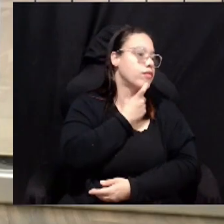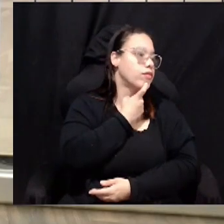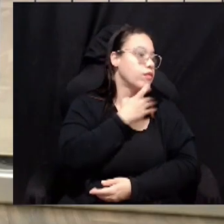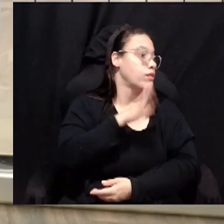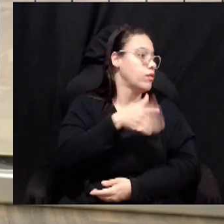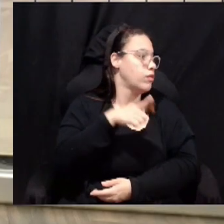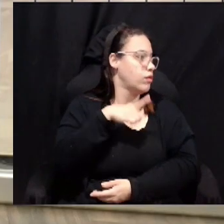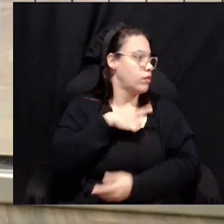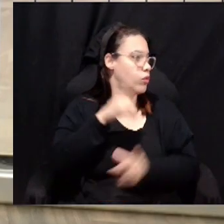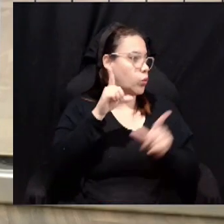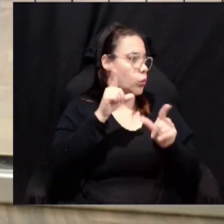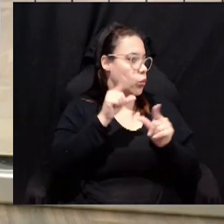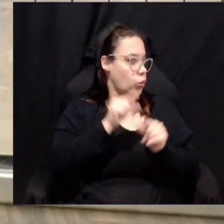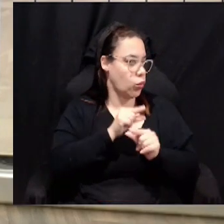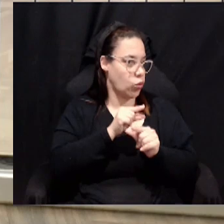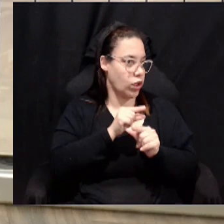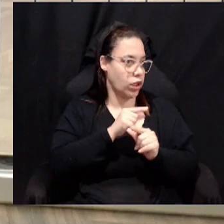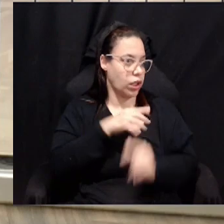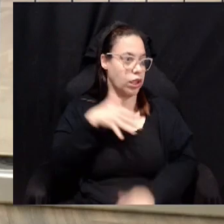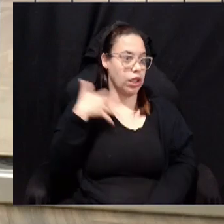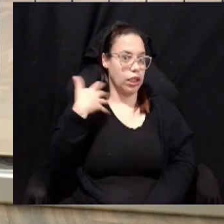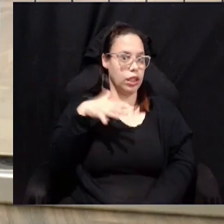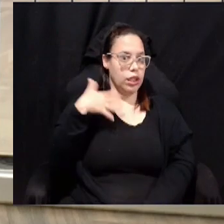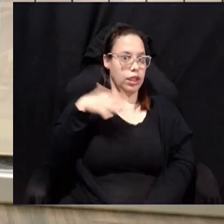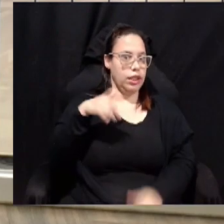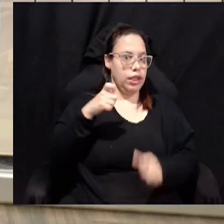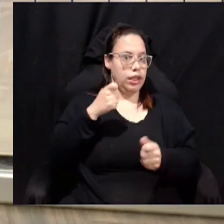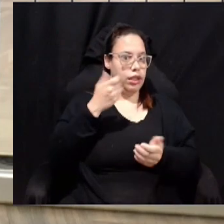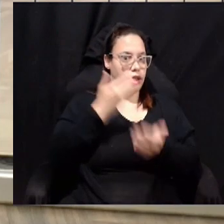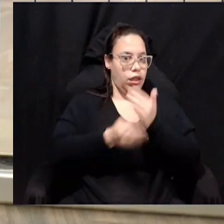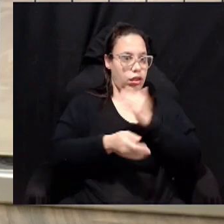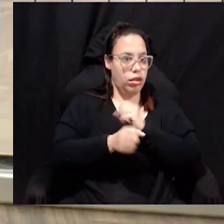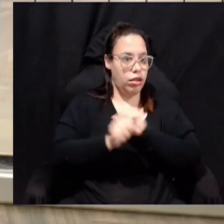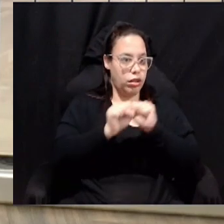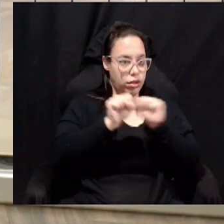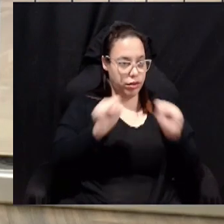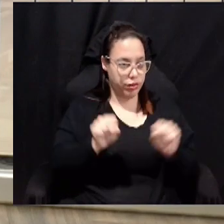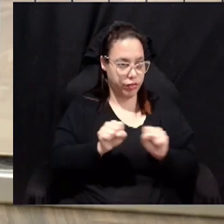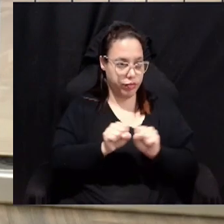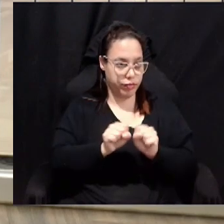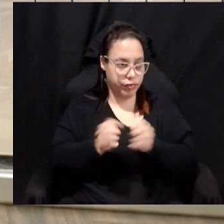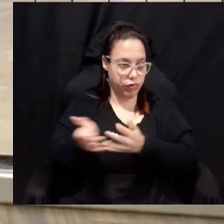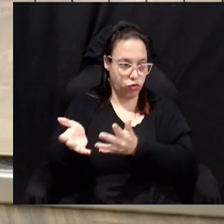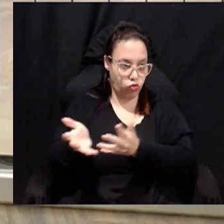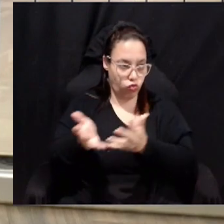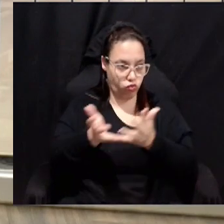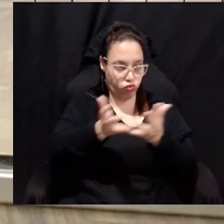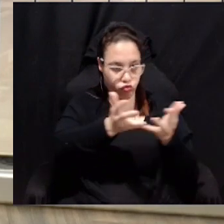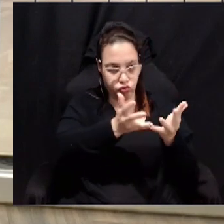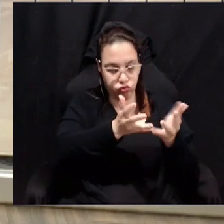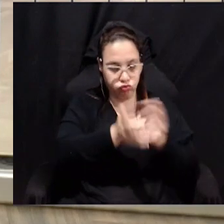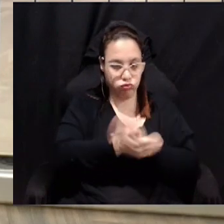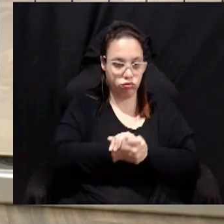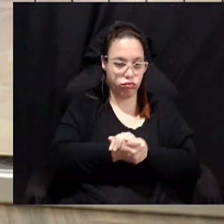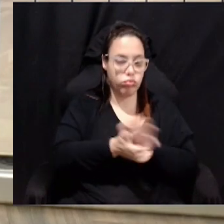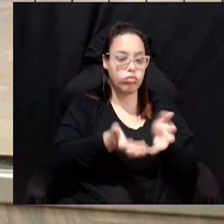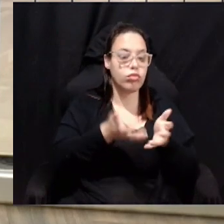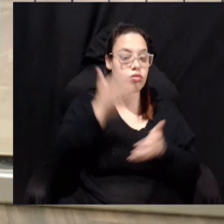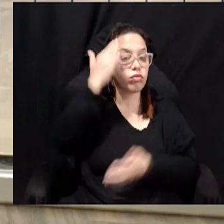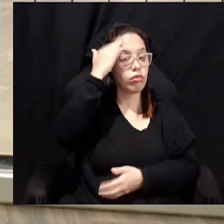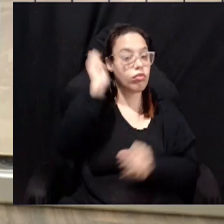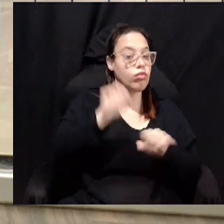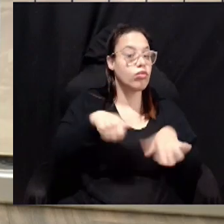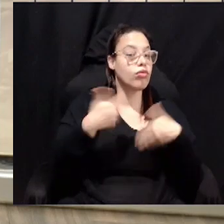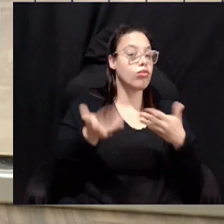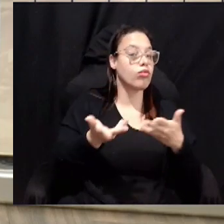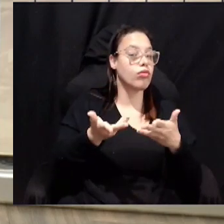redução abrupta de perda no sistema de transporte dessa água tratada, né? E eu queria saber também quais são as outras formas